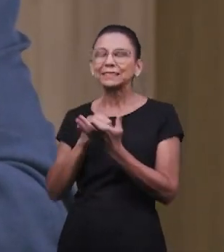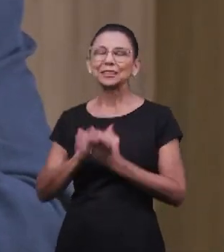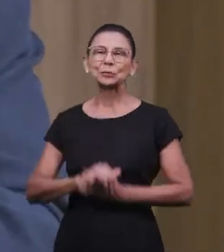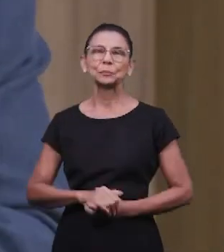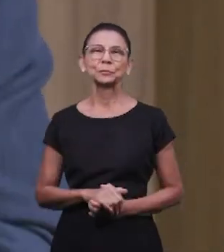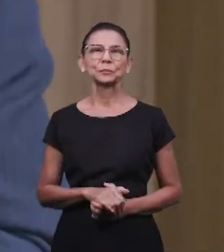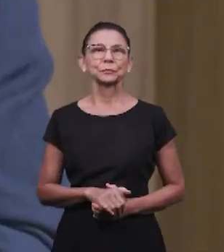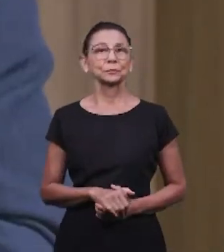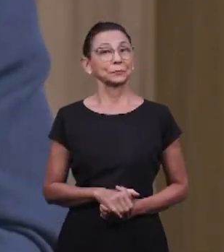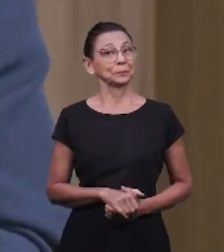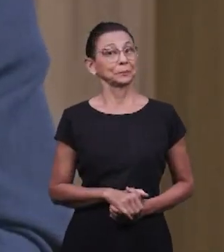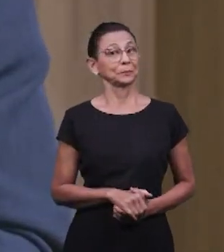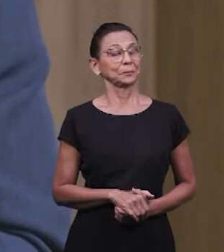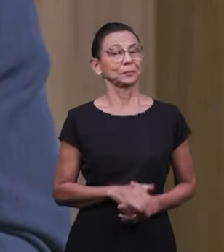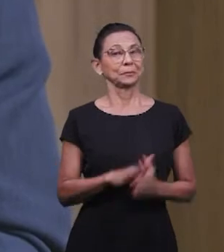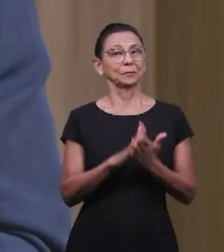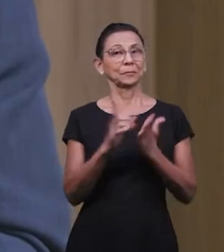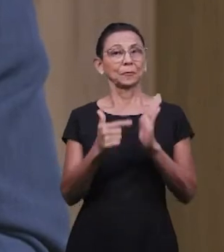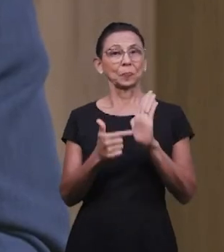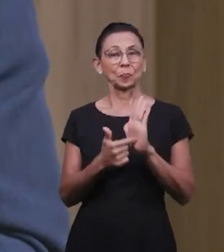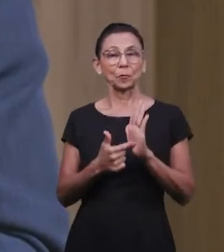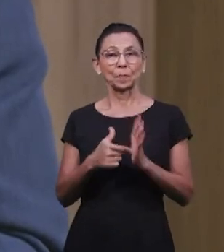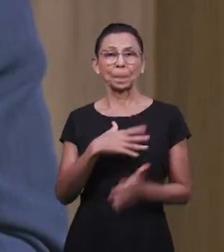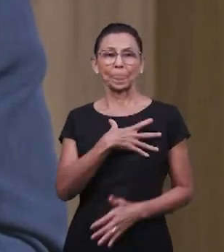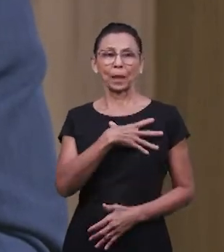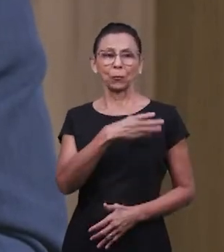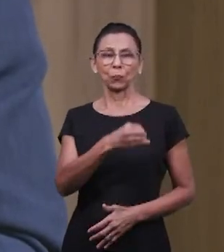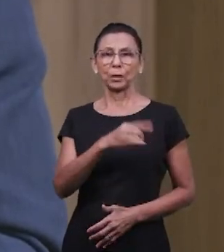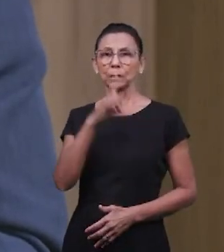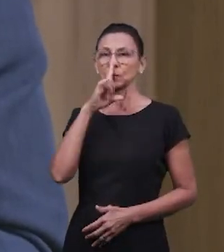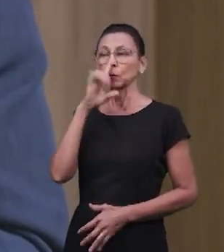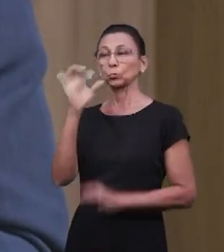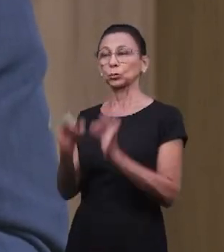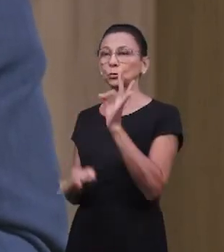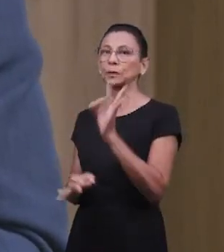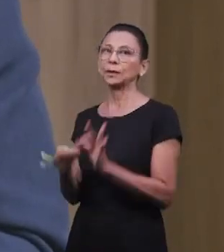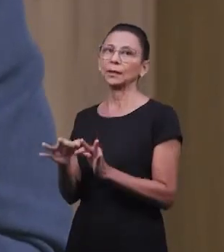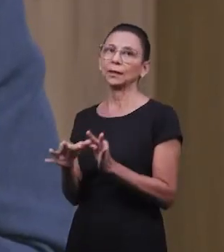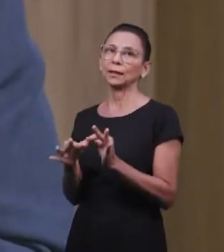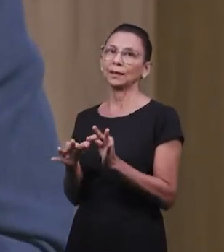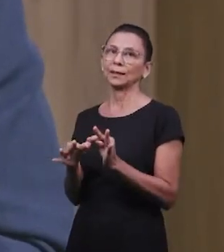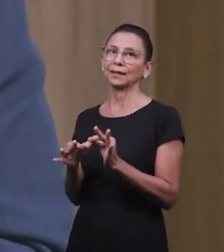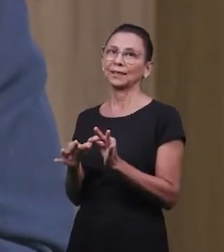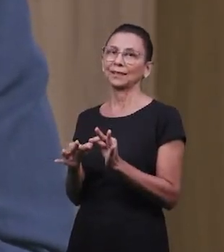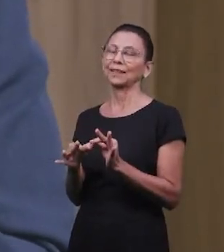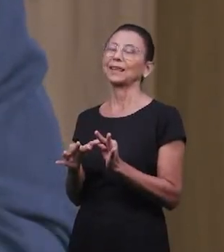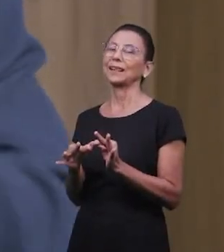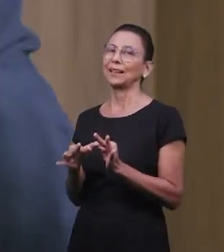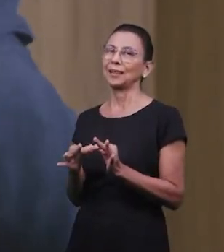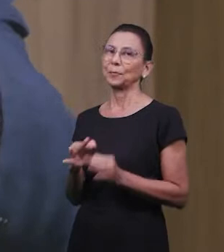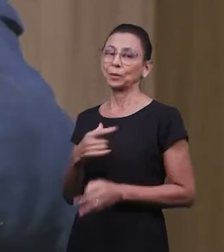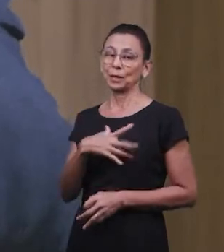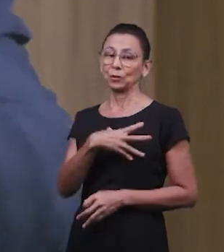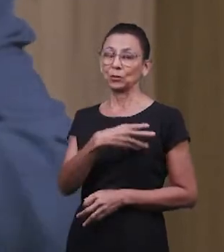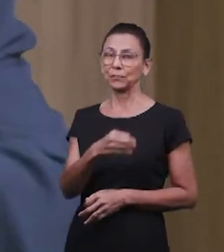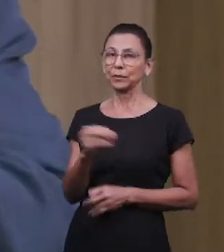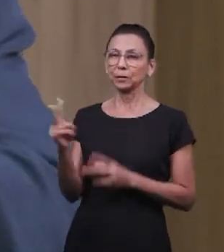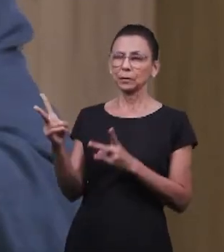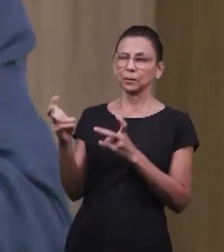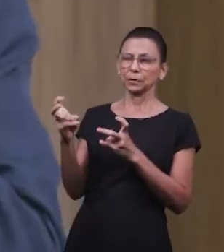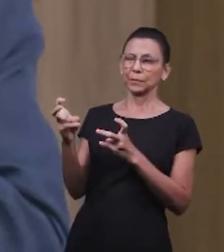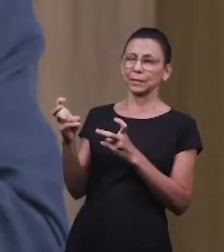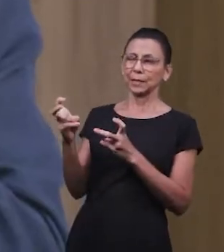juízes. Os filhos aprendem por observação. Você pode falar muitas coisas, se você fizer outras coisas, vão aprender o que você está